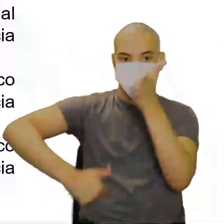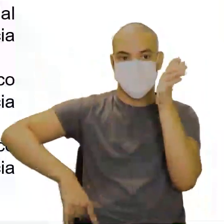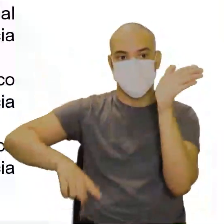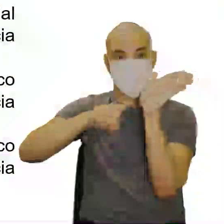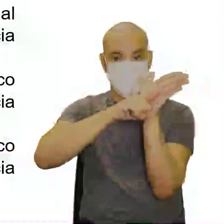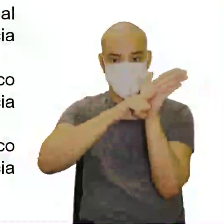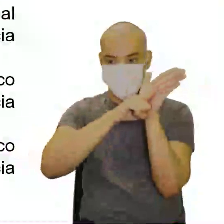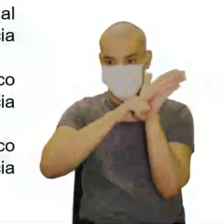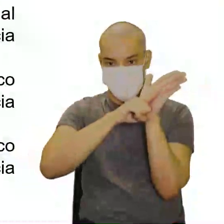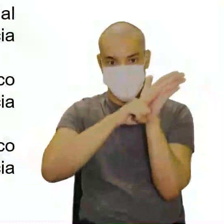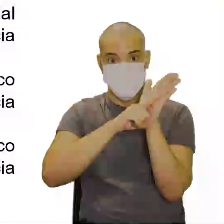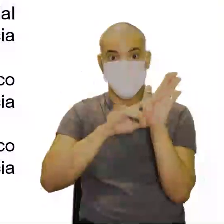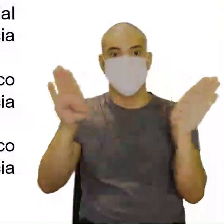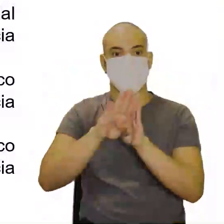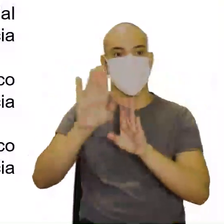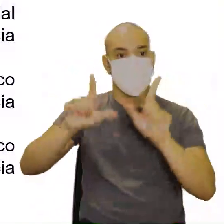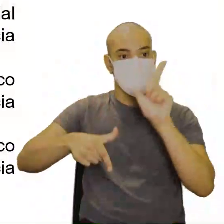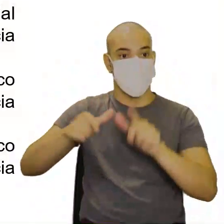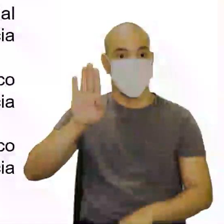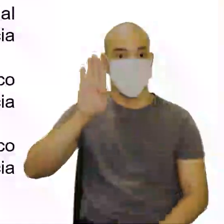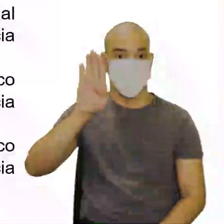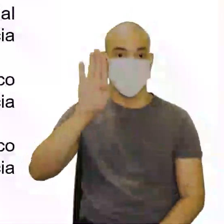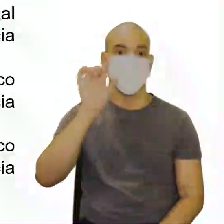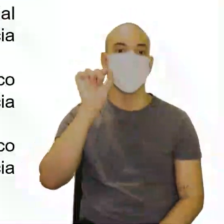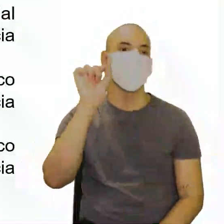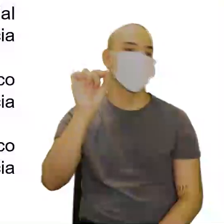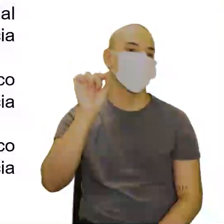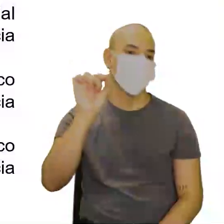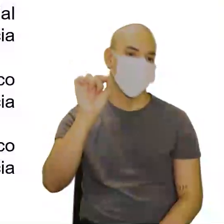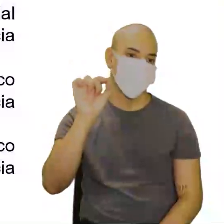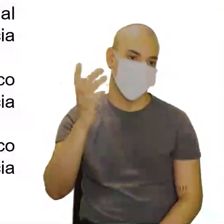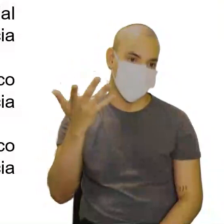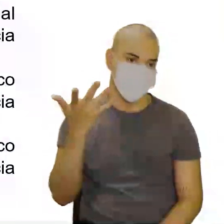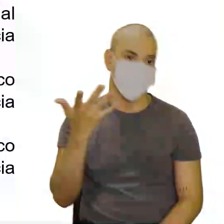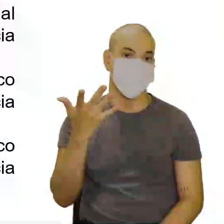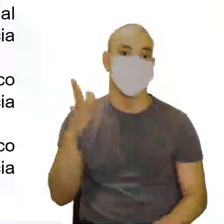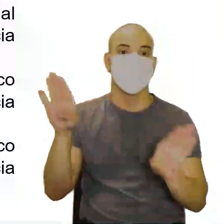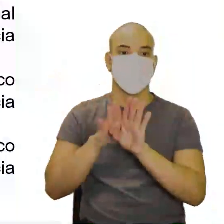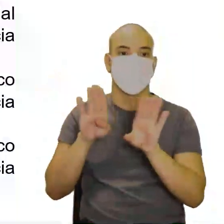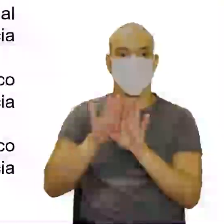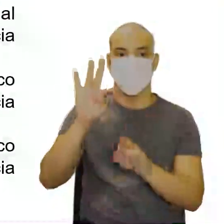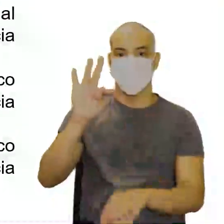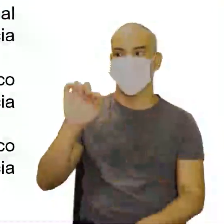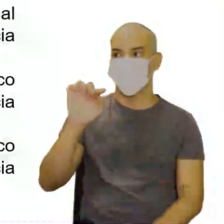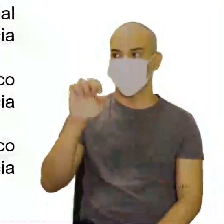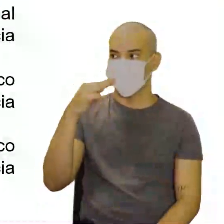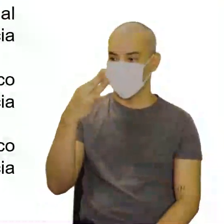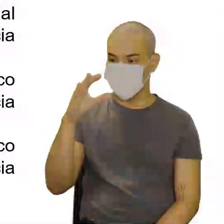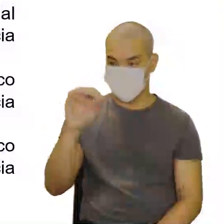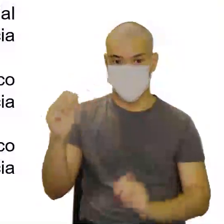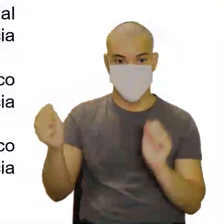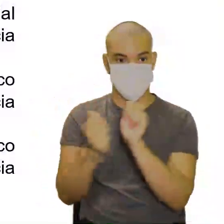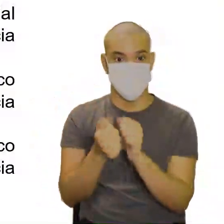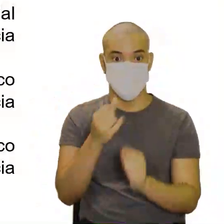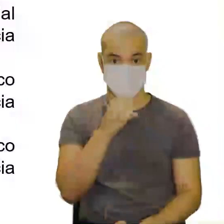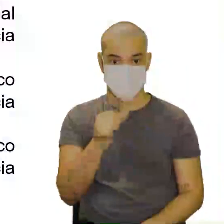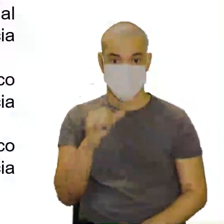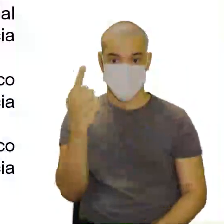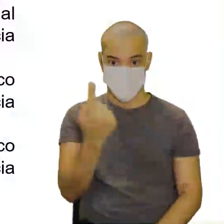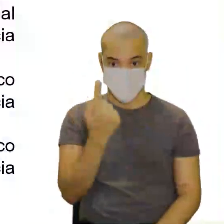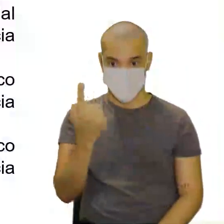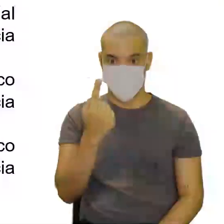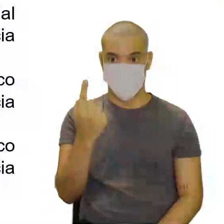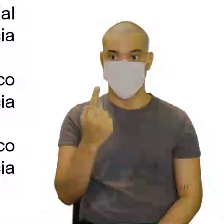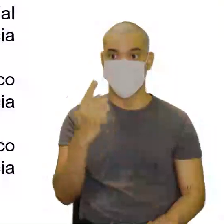Vamos ver aqui na letra B, na associação em série, as tensões elétricas individuais dos